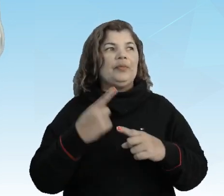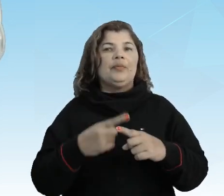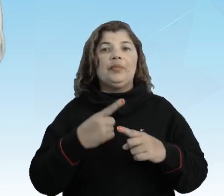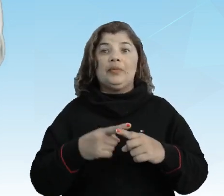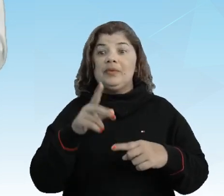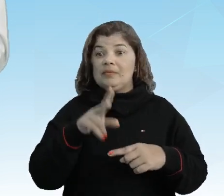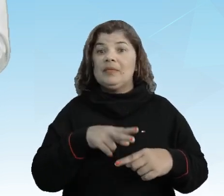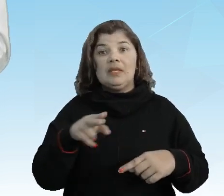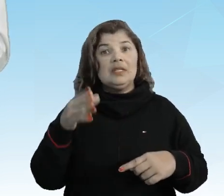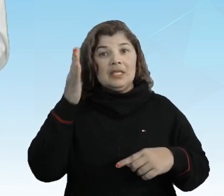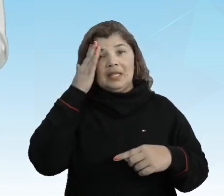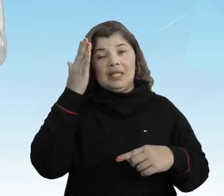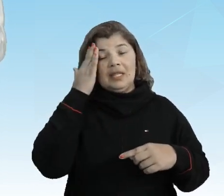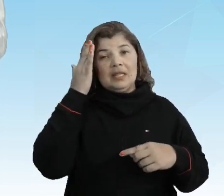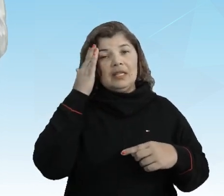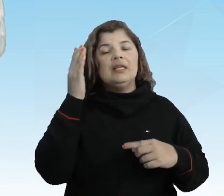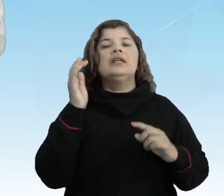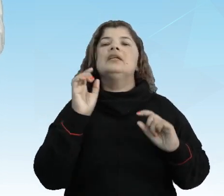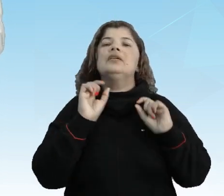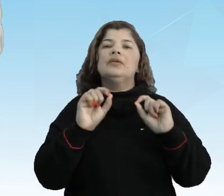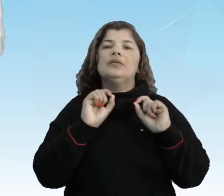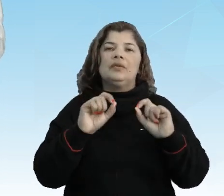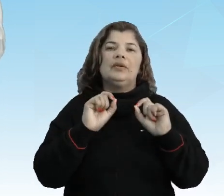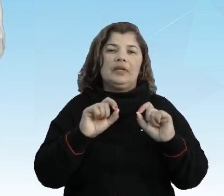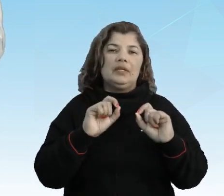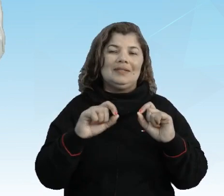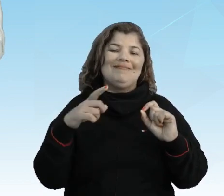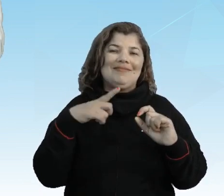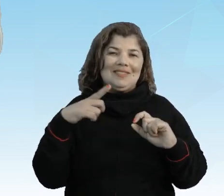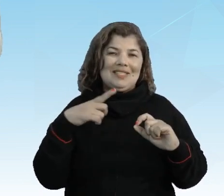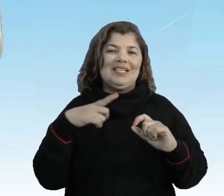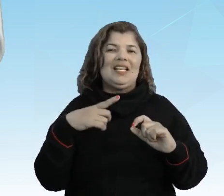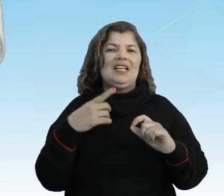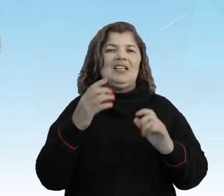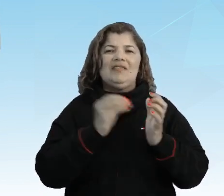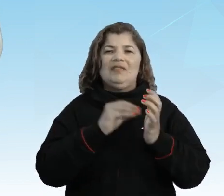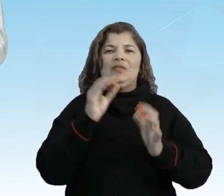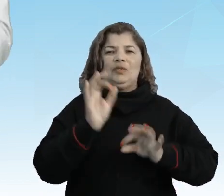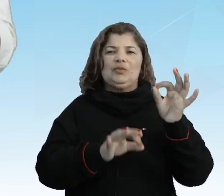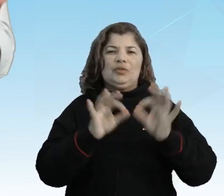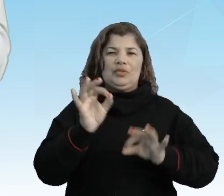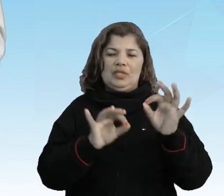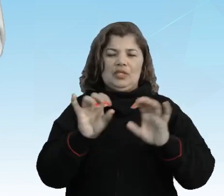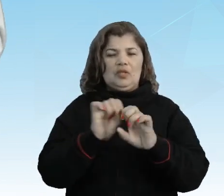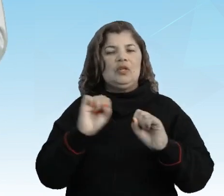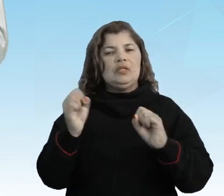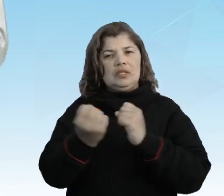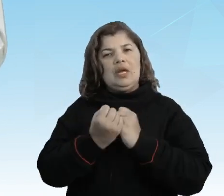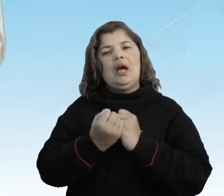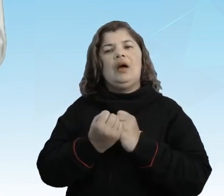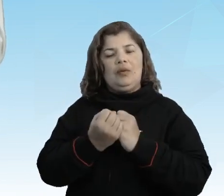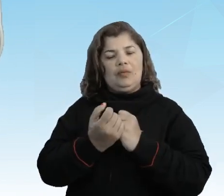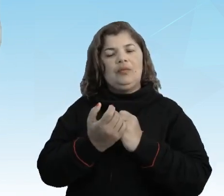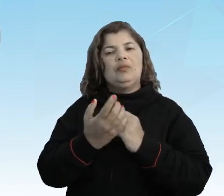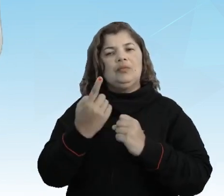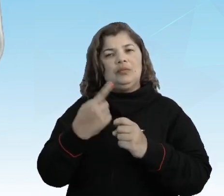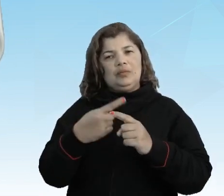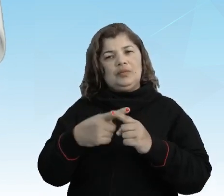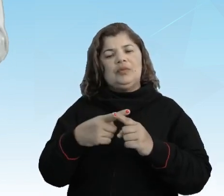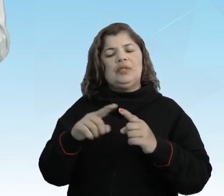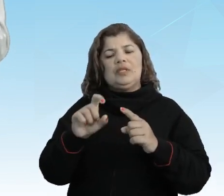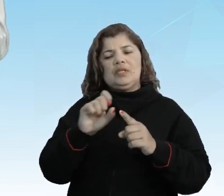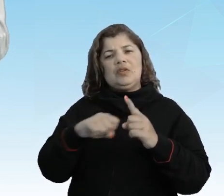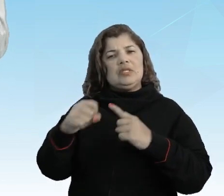padres entenderam, né, que realmente existia uma injustiça social naquele momento com toda a sociedade